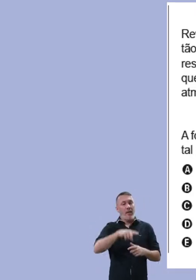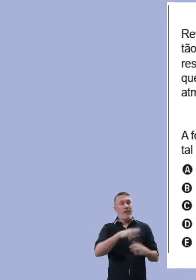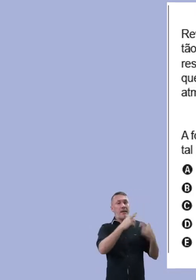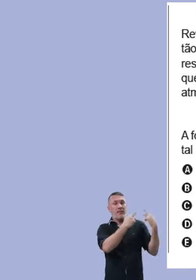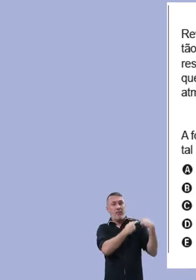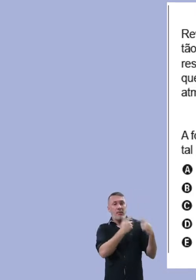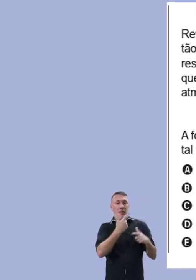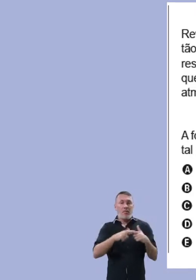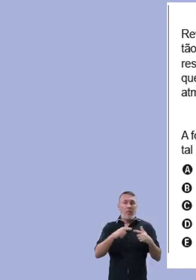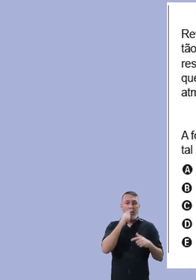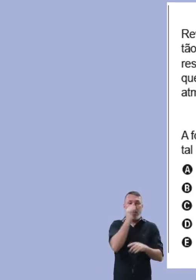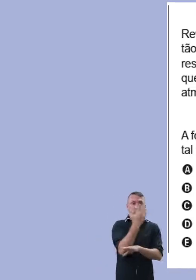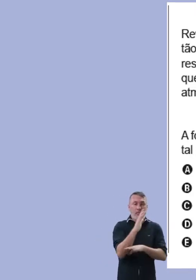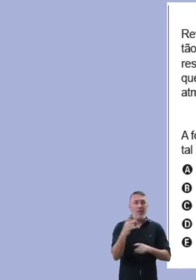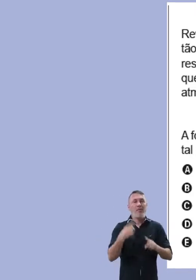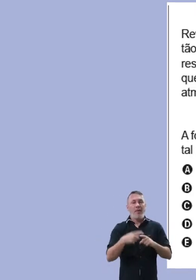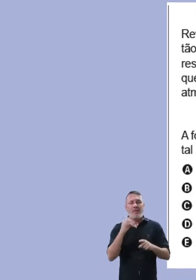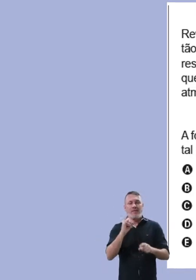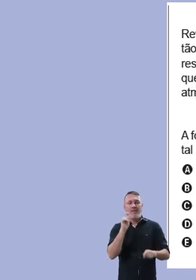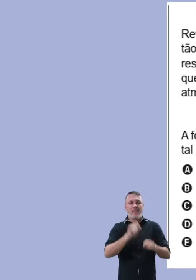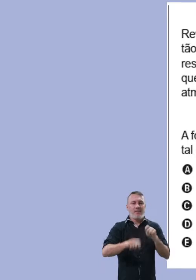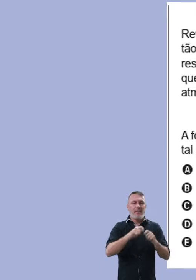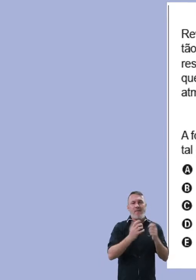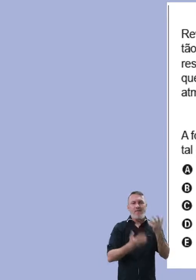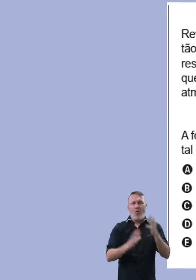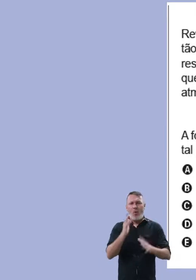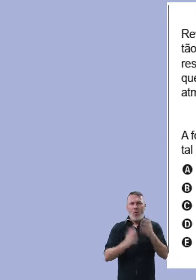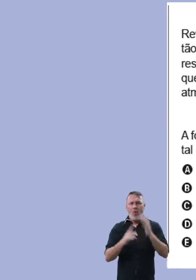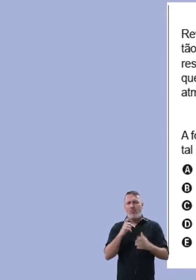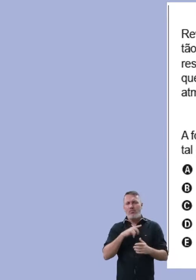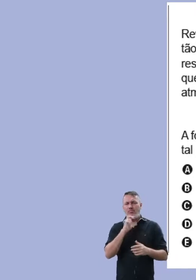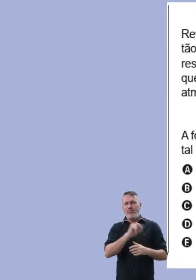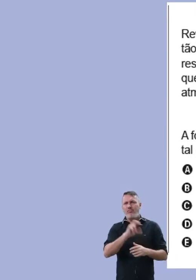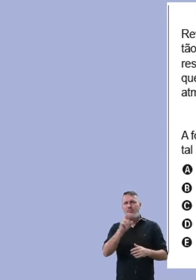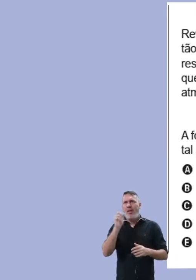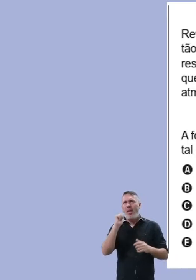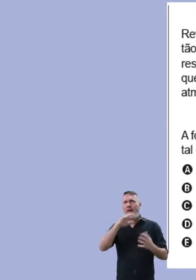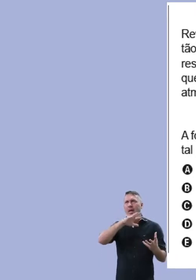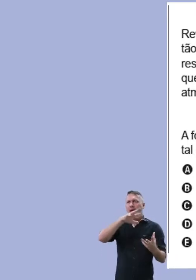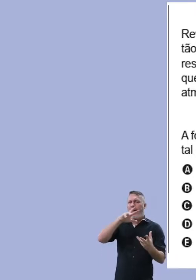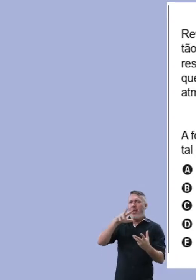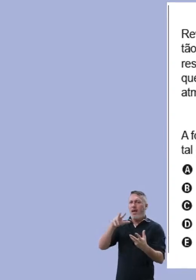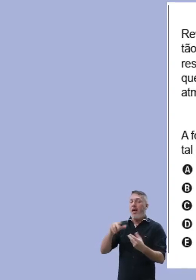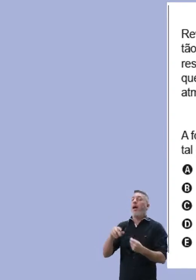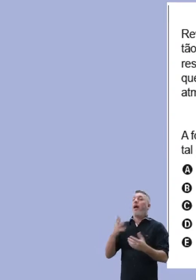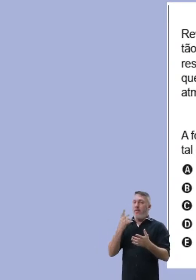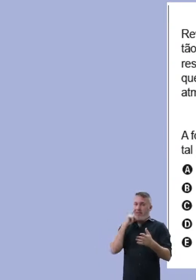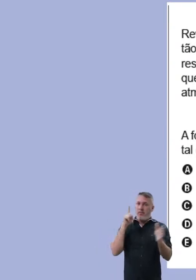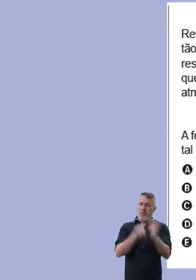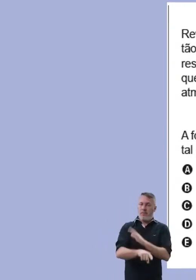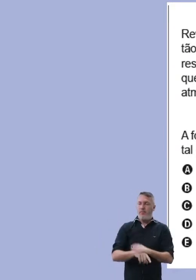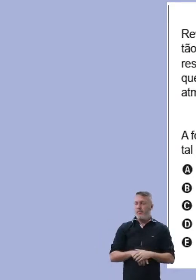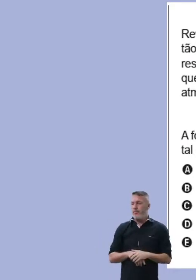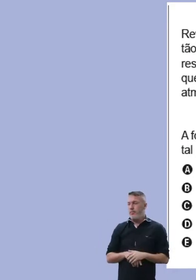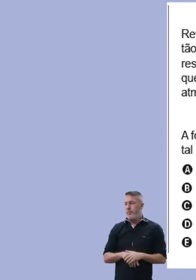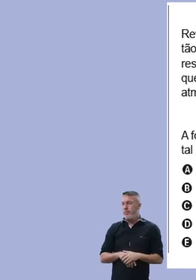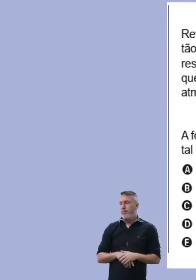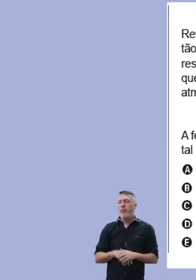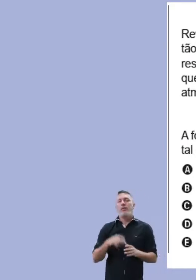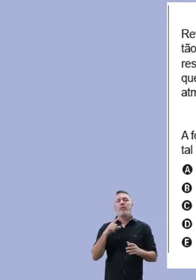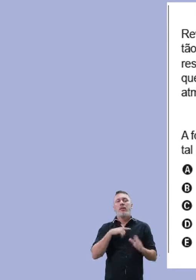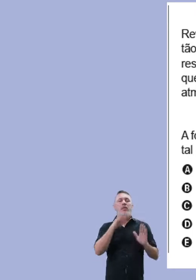grande quantidade de óxido de enxofre na atmosfera. Aí vem a questão. A fonte de energia tratada no texto e o problema